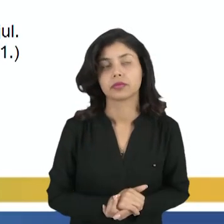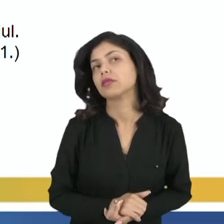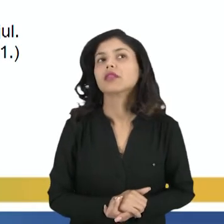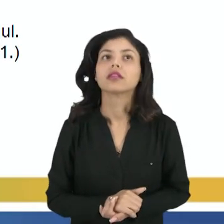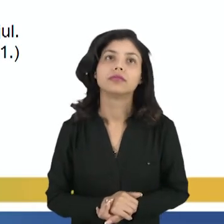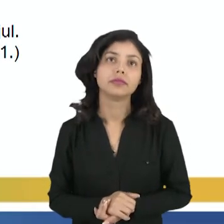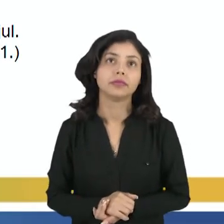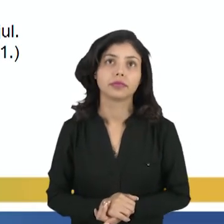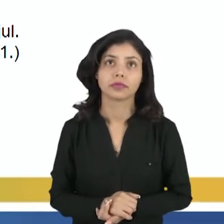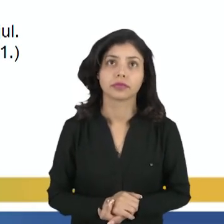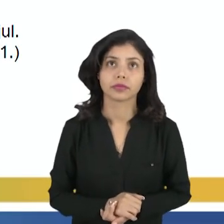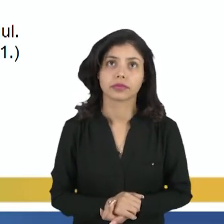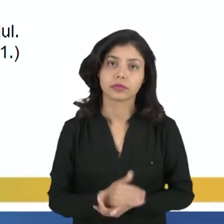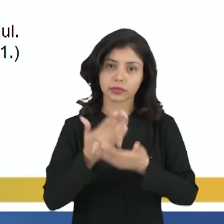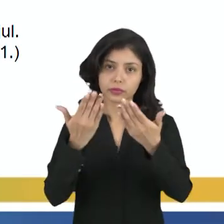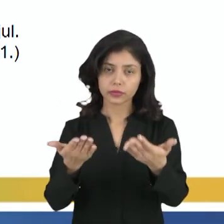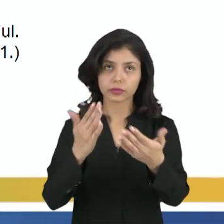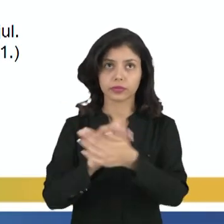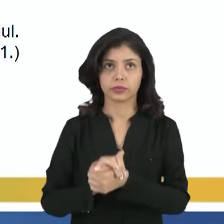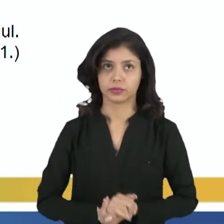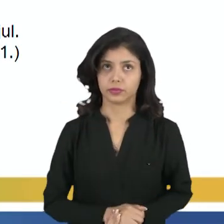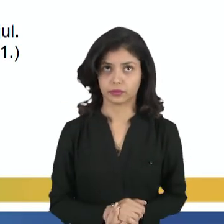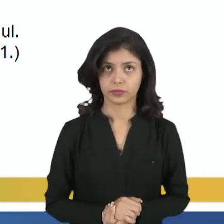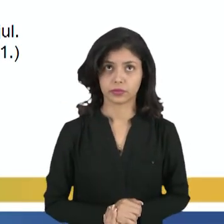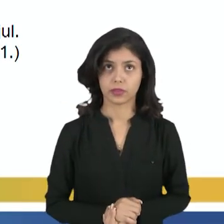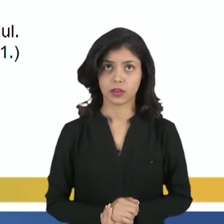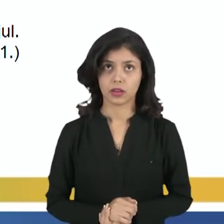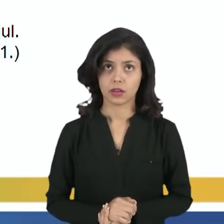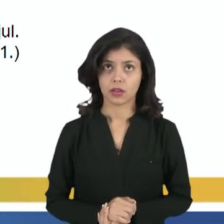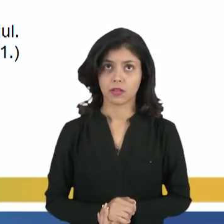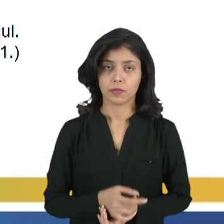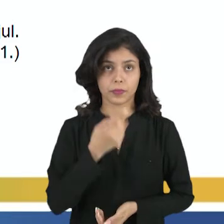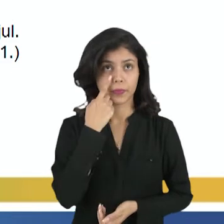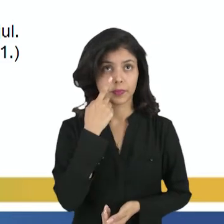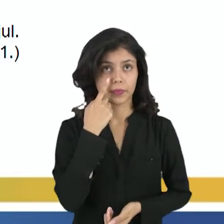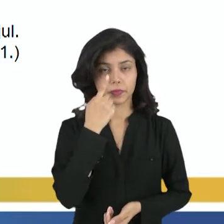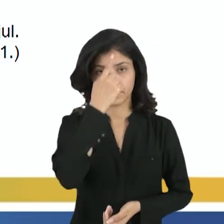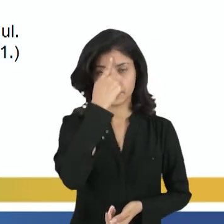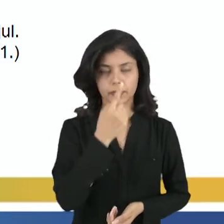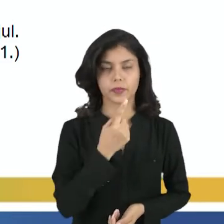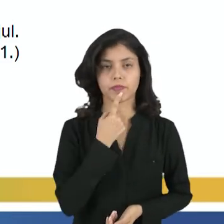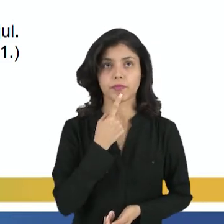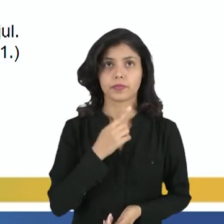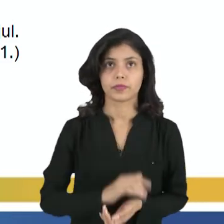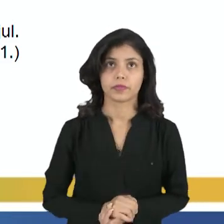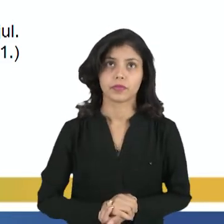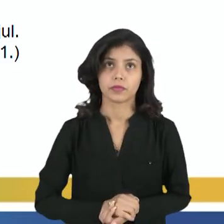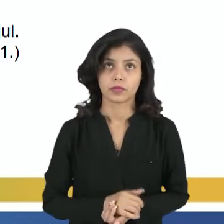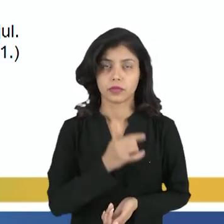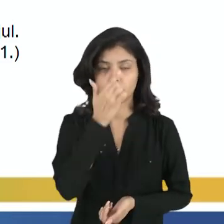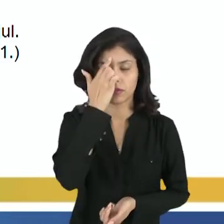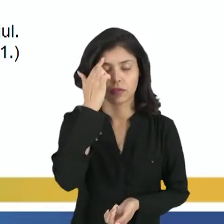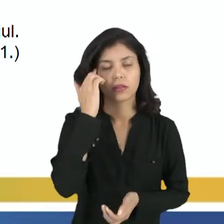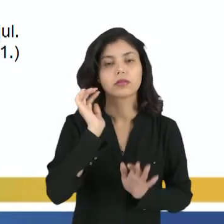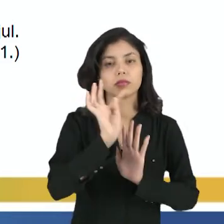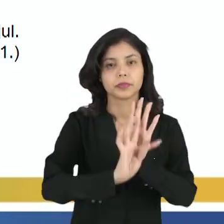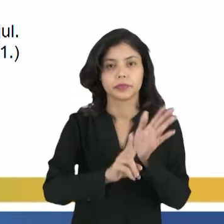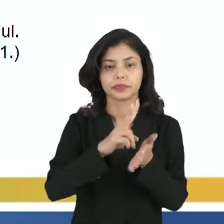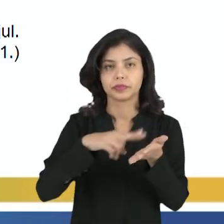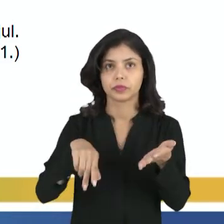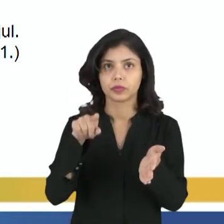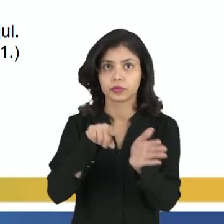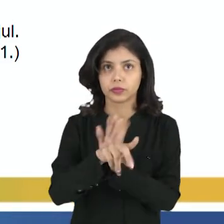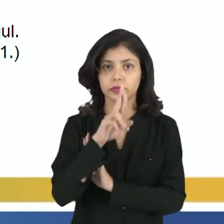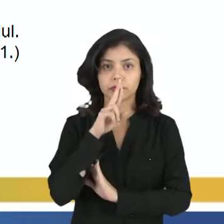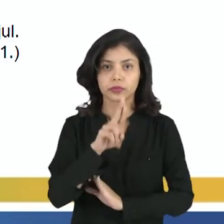exercitando. Então nós temos aqui o seguinte: observe a imagem abaixo, leia o texto e responda o